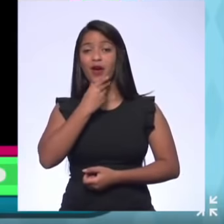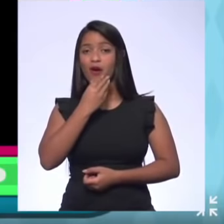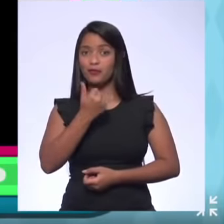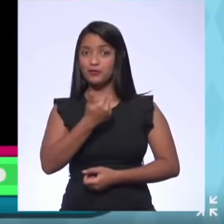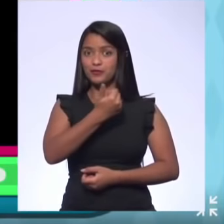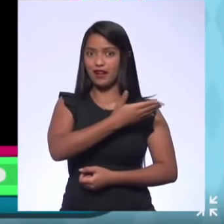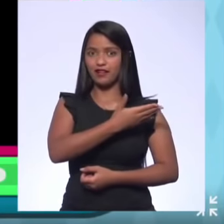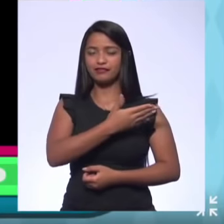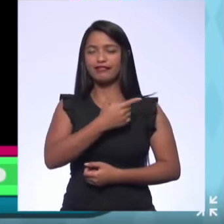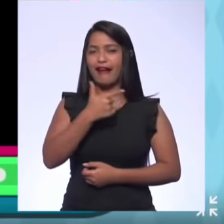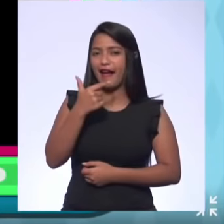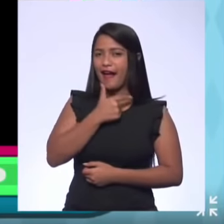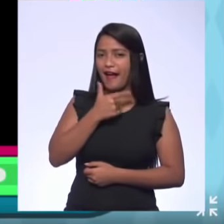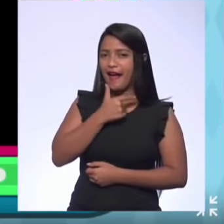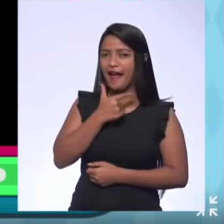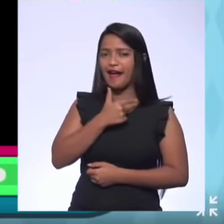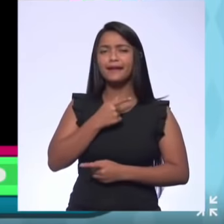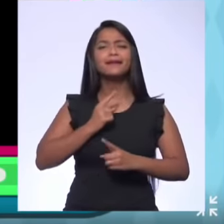por quê.